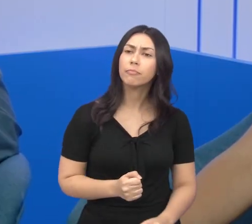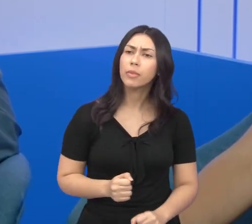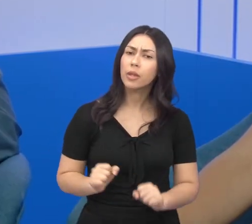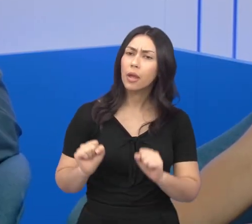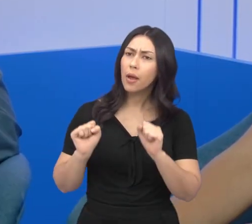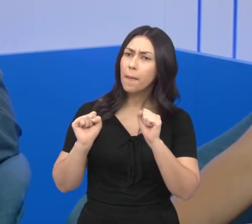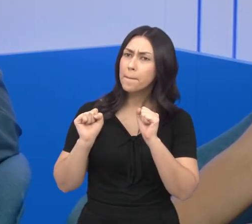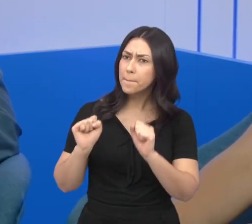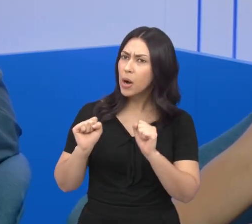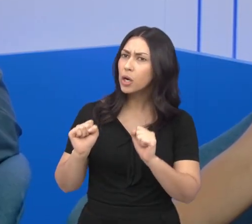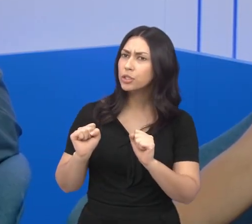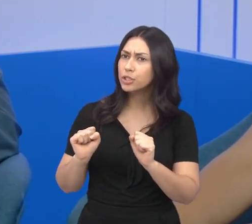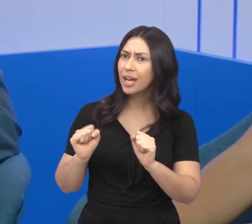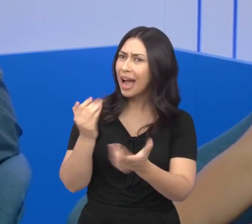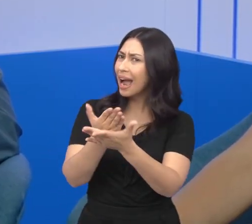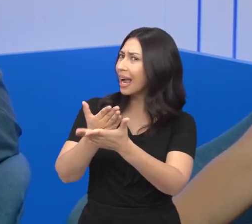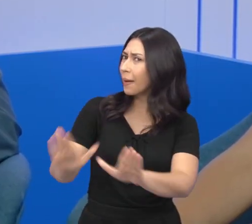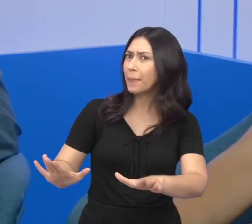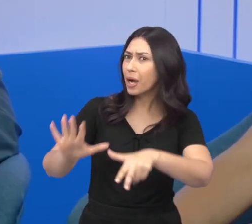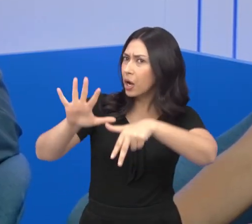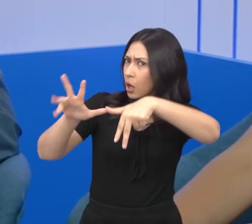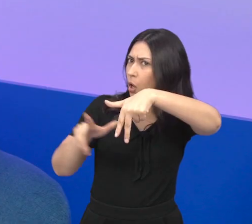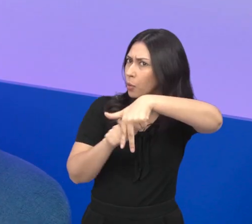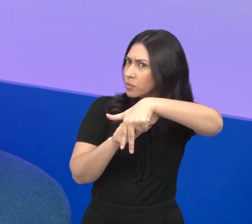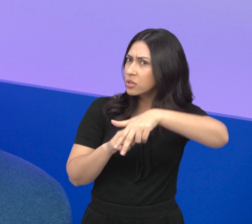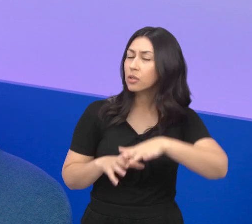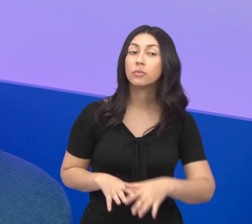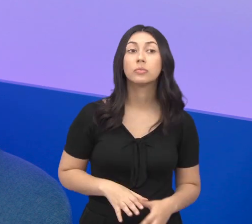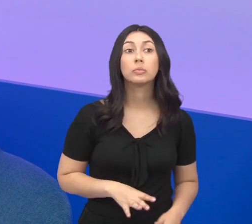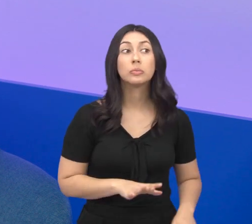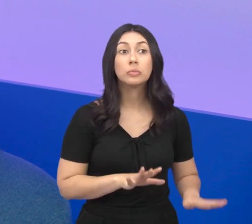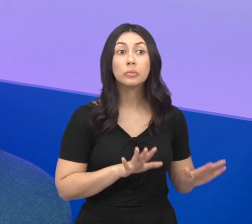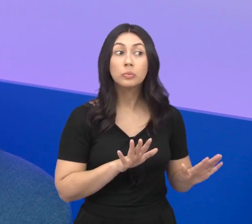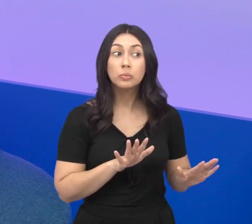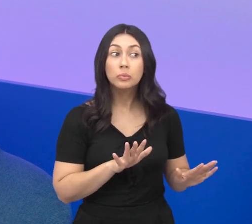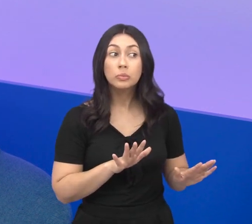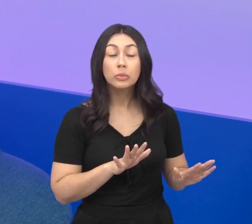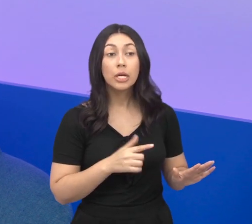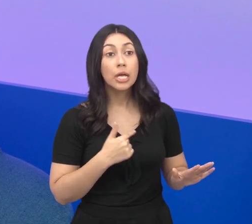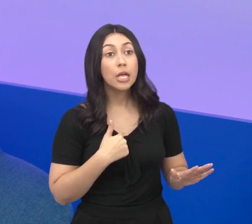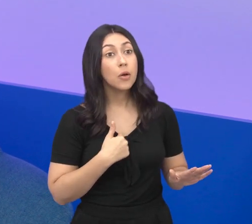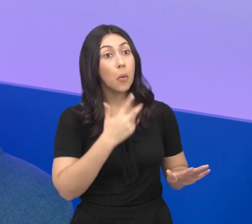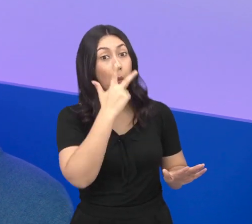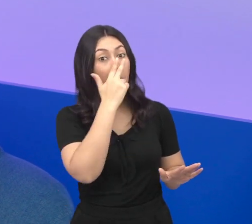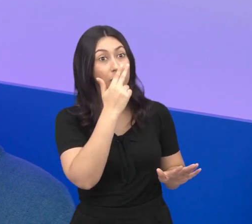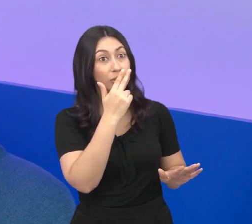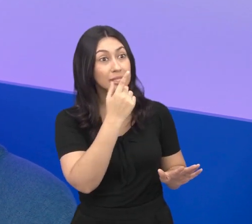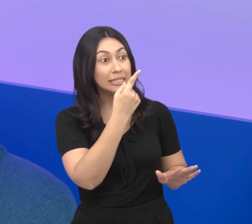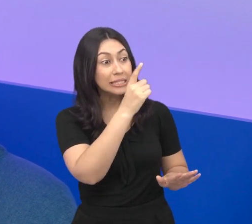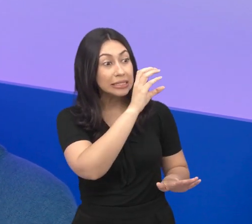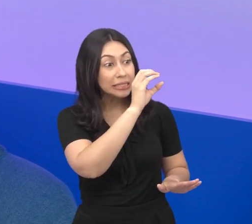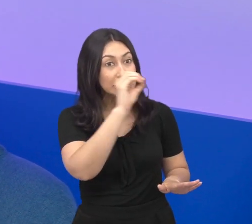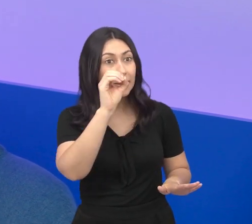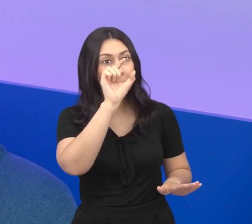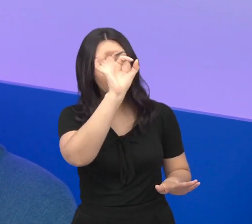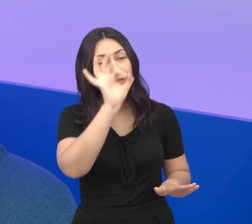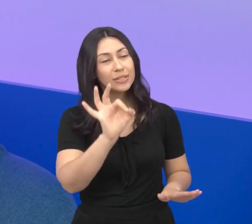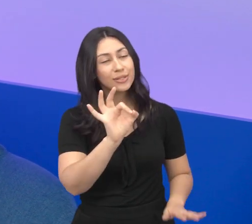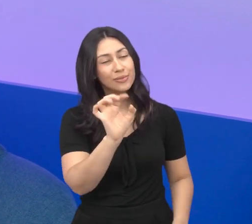é possível eliminar completamente a corrupção? Eu acredito que erradicar de forma completa,